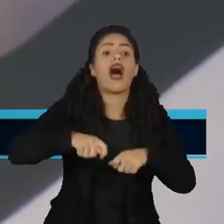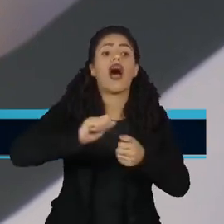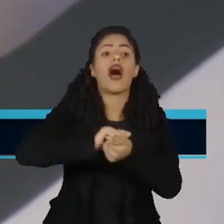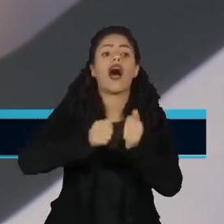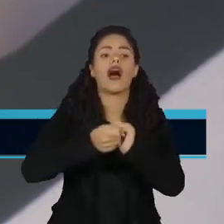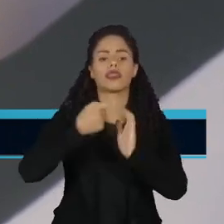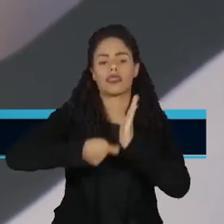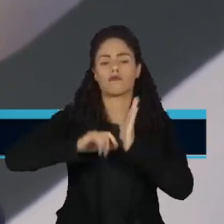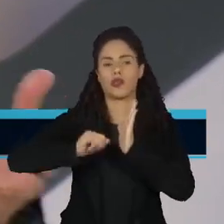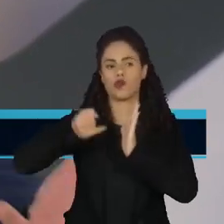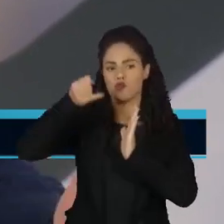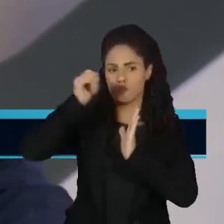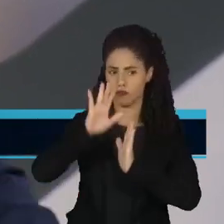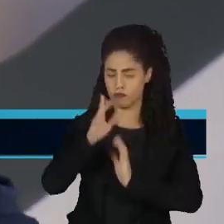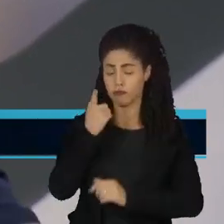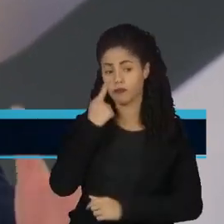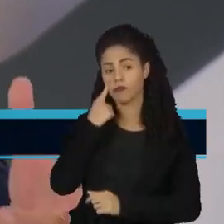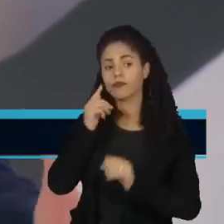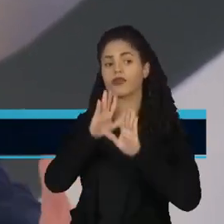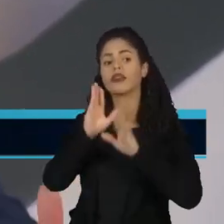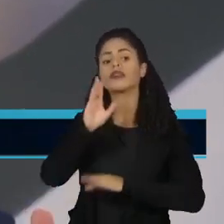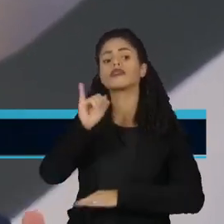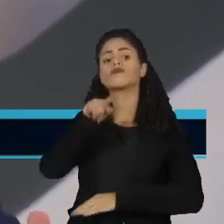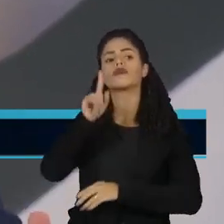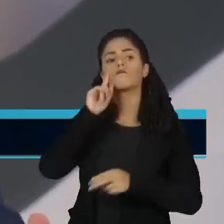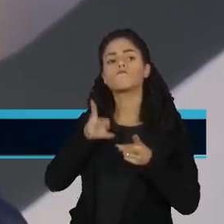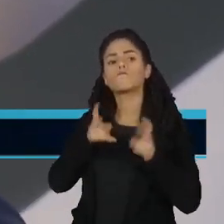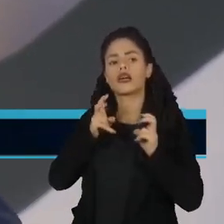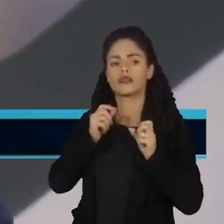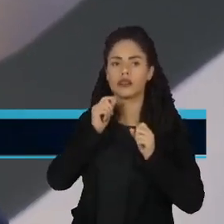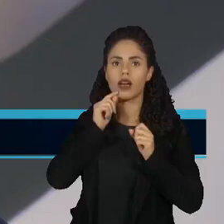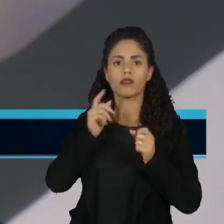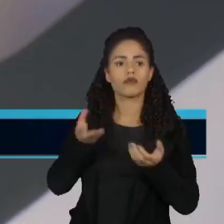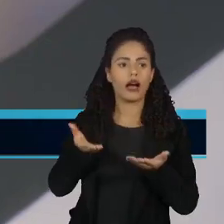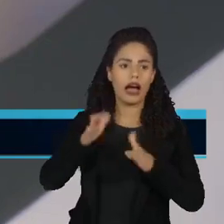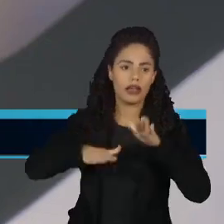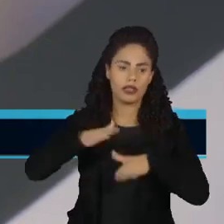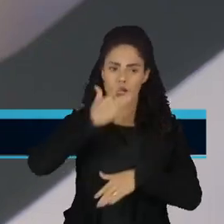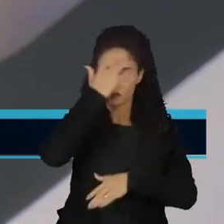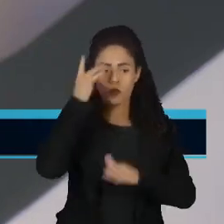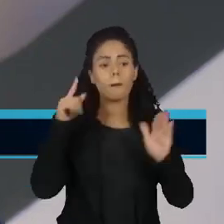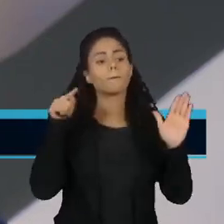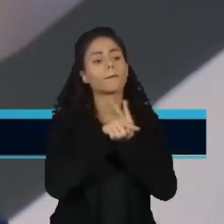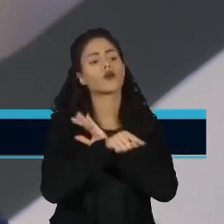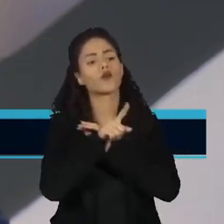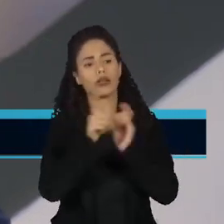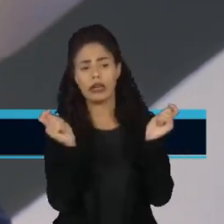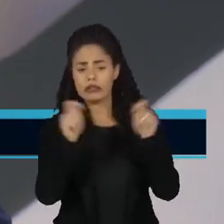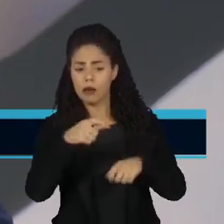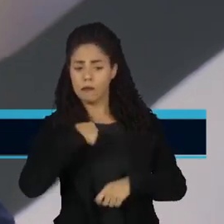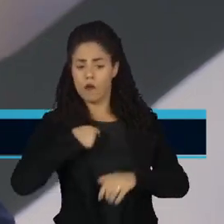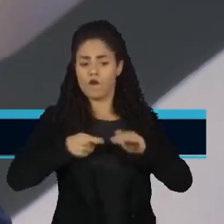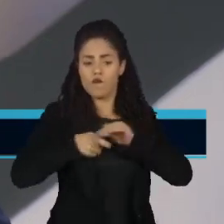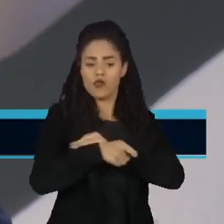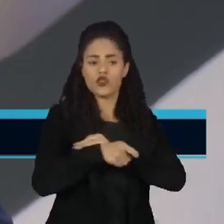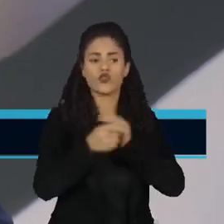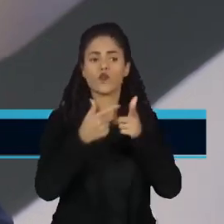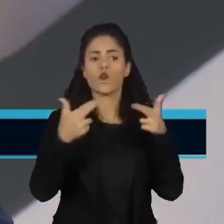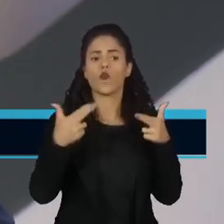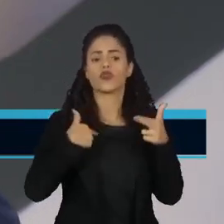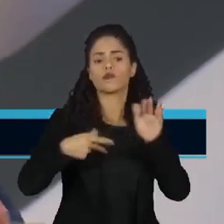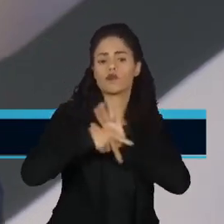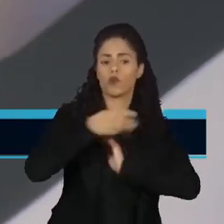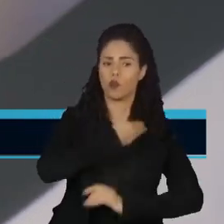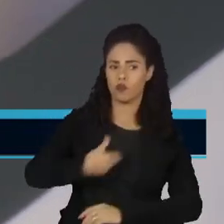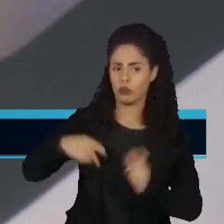se você é um pequeno poupador, ele pergunta assim, eu posso investir em título do